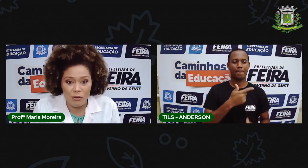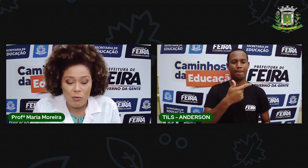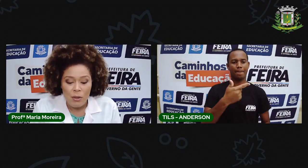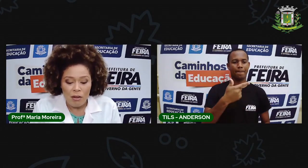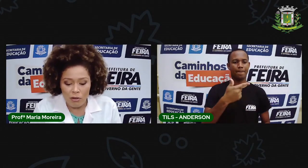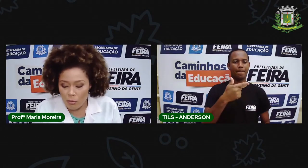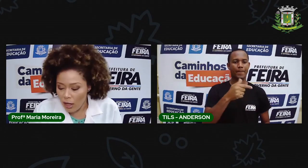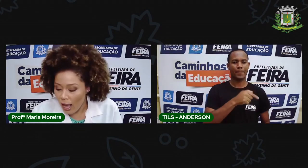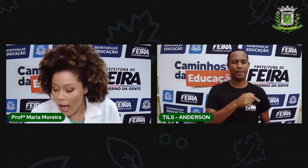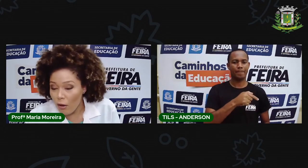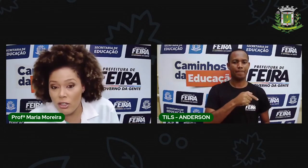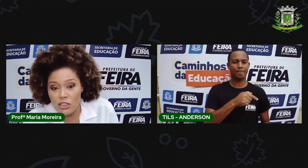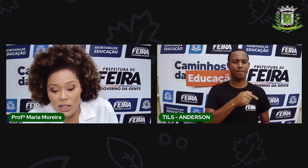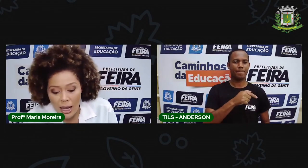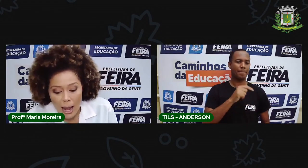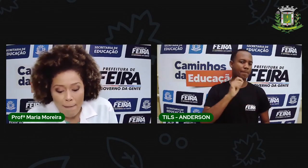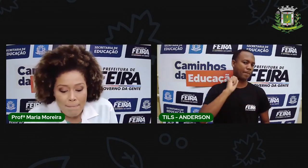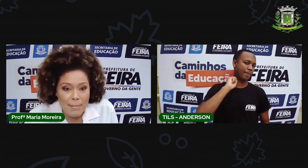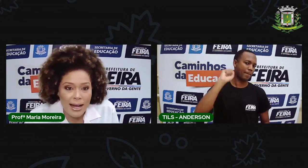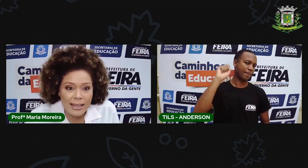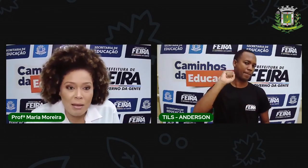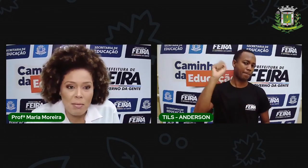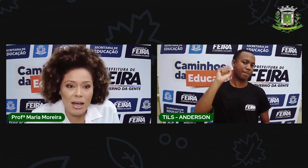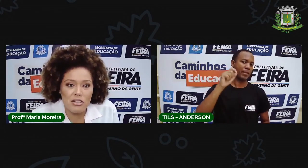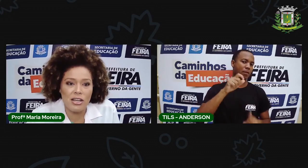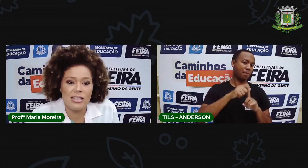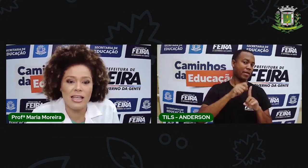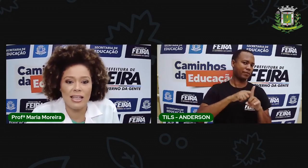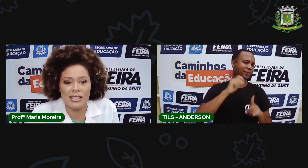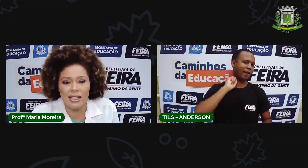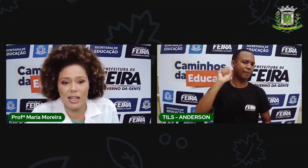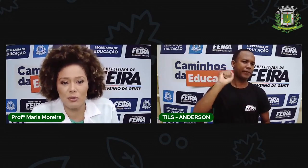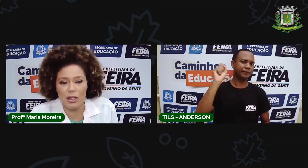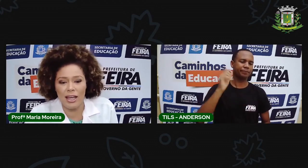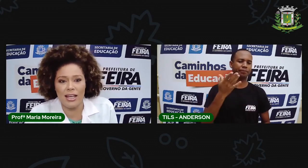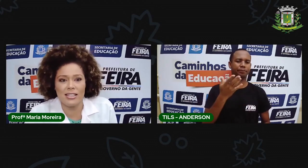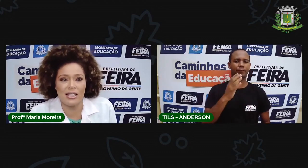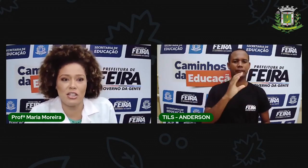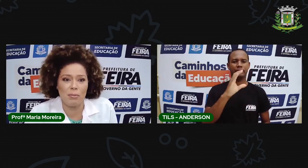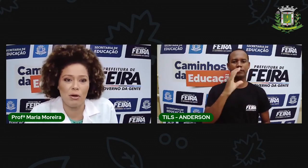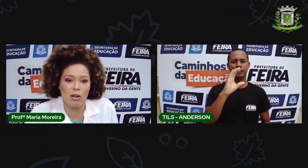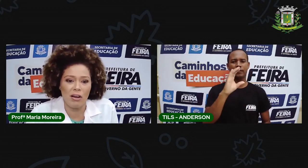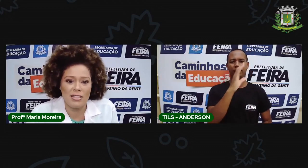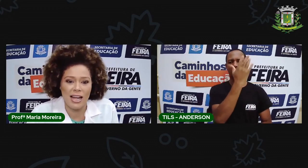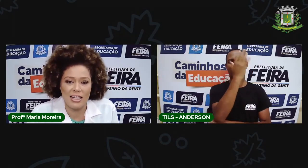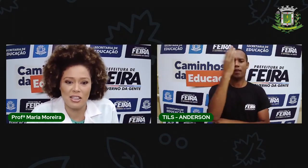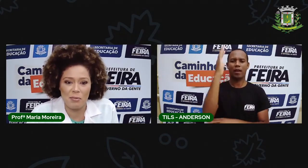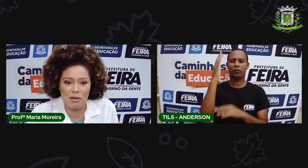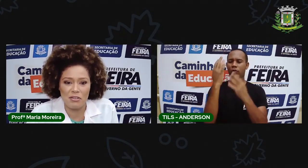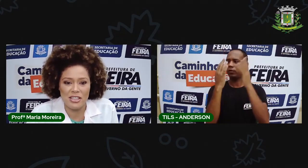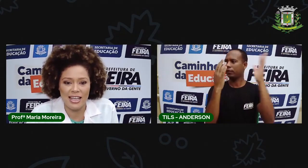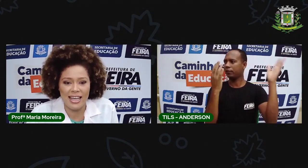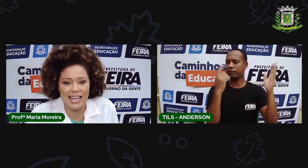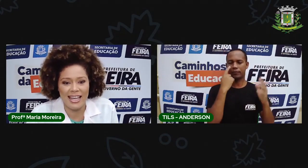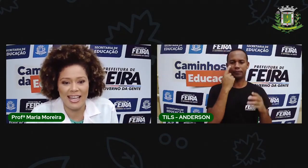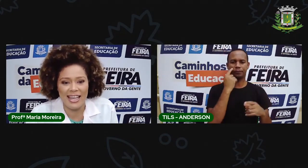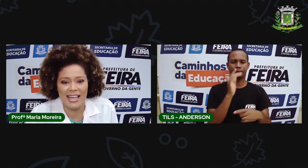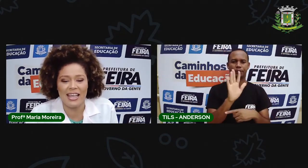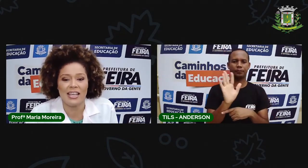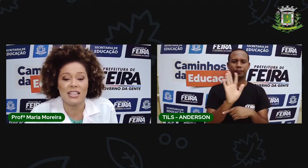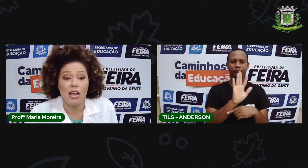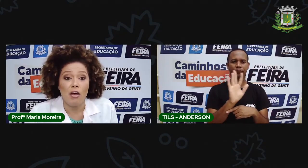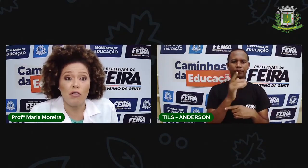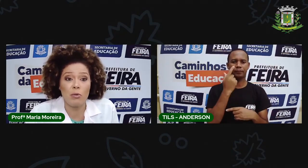abril, vamos lá. Aula de Matemática e Ciências da Natureza, deixa eu colocar o slide aqui pra vocês. E